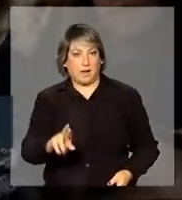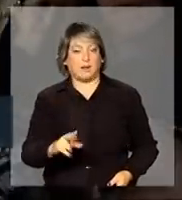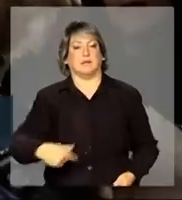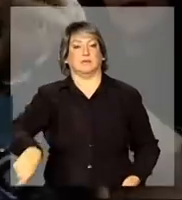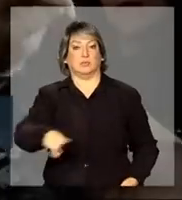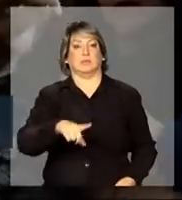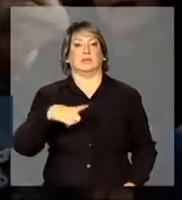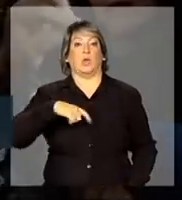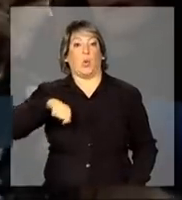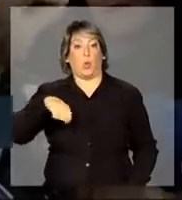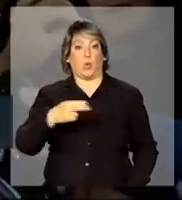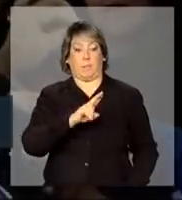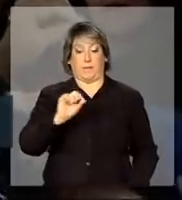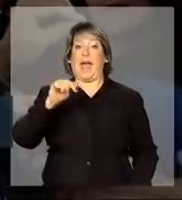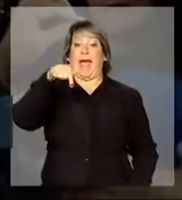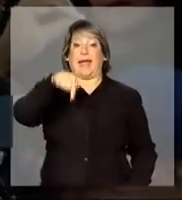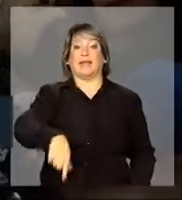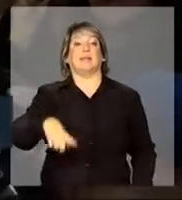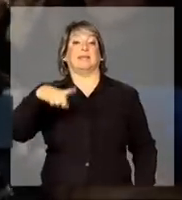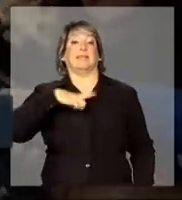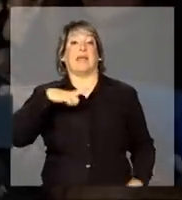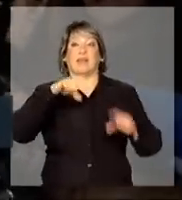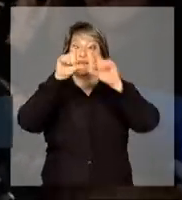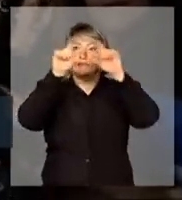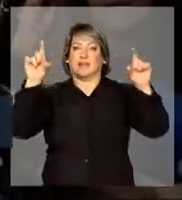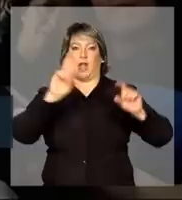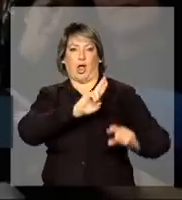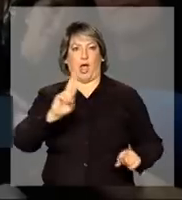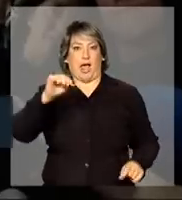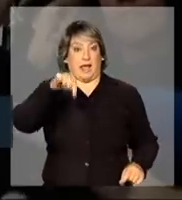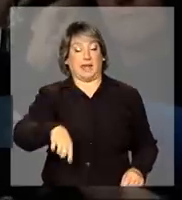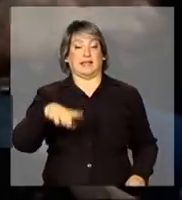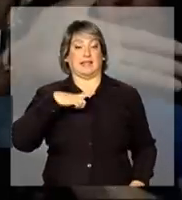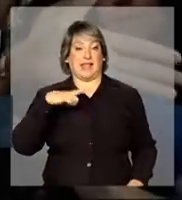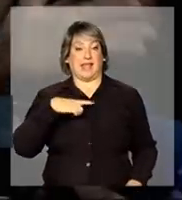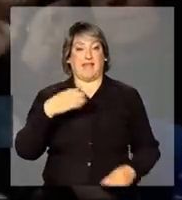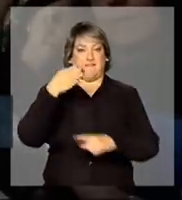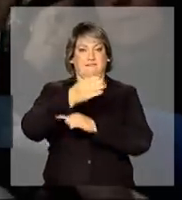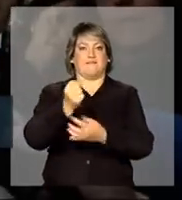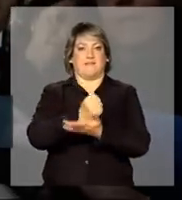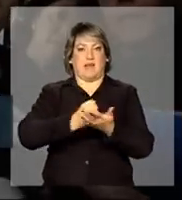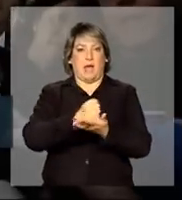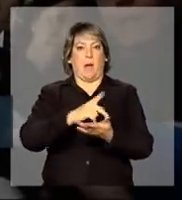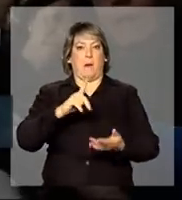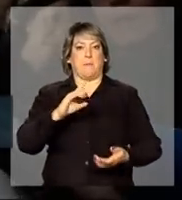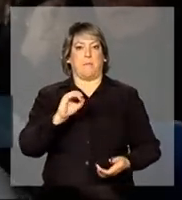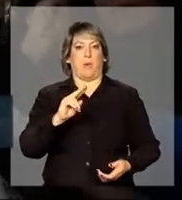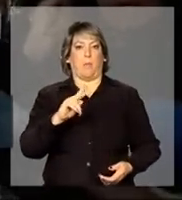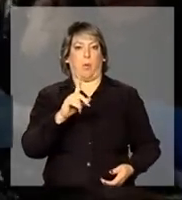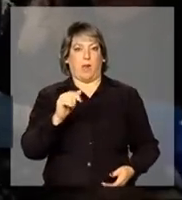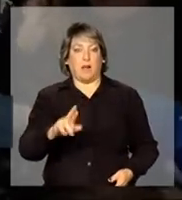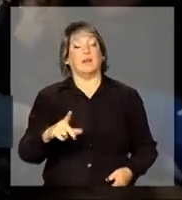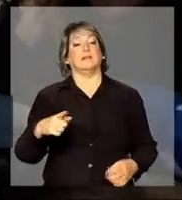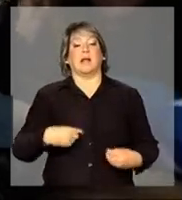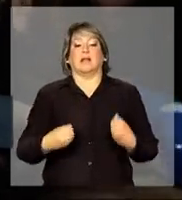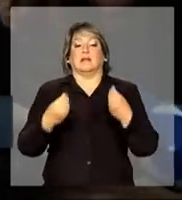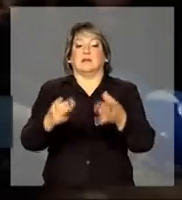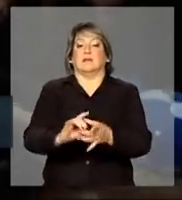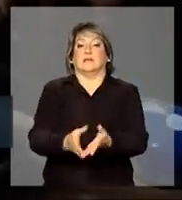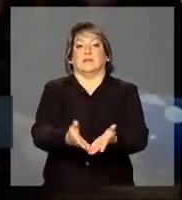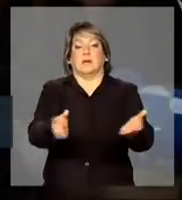que se chamam Aqui Tem Farmácia Popular, são as privadas, coloca à disposição tanto remédios